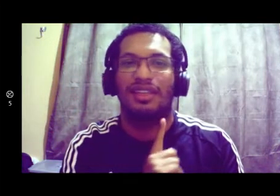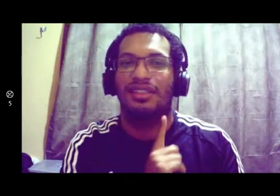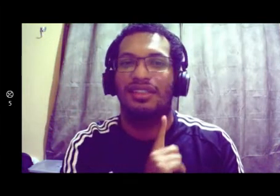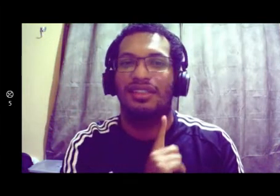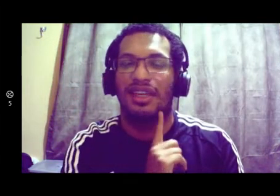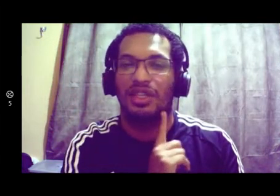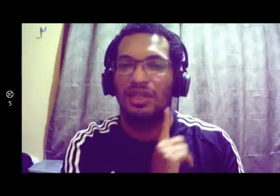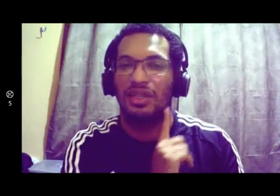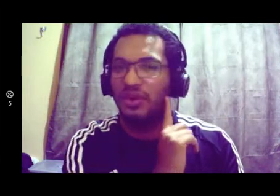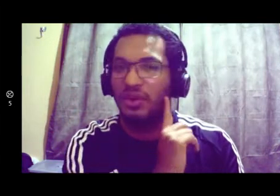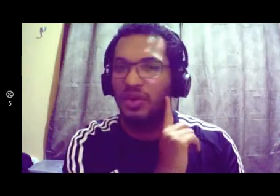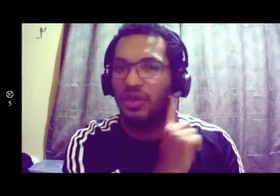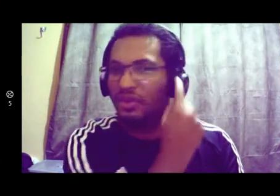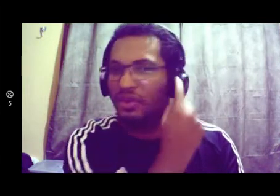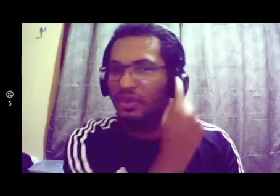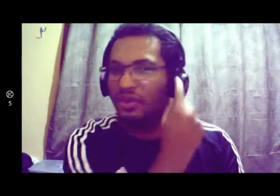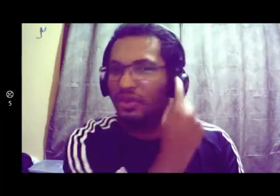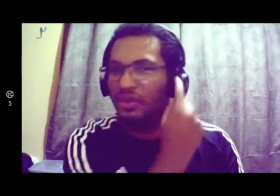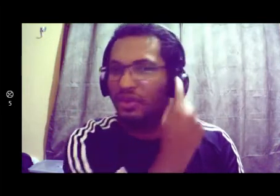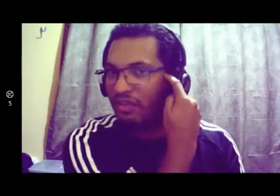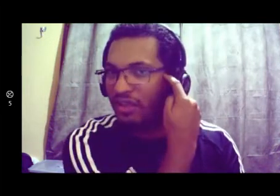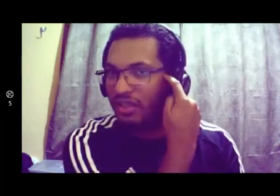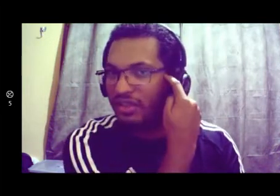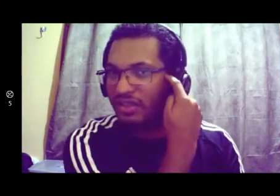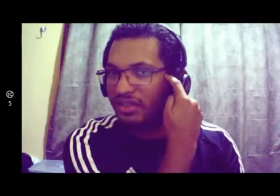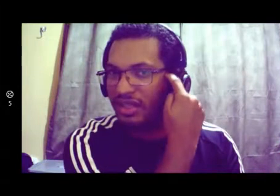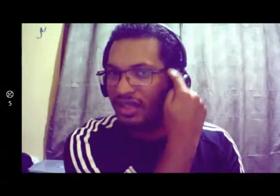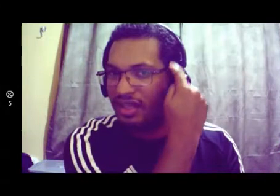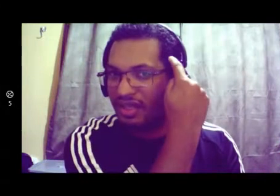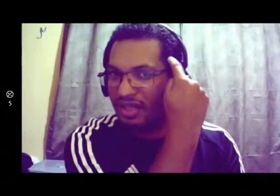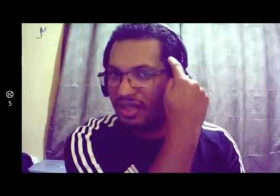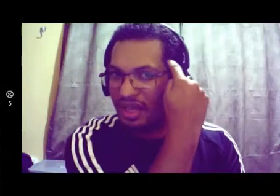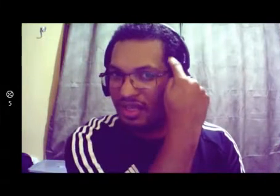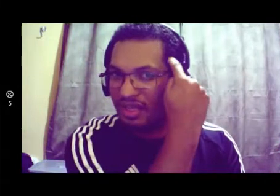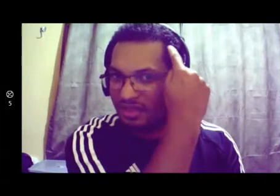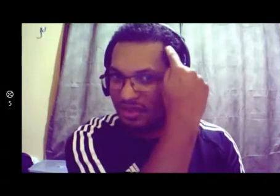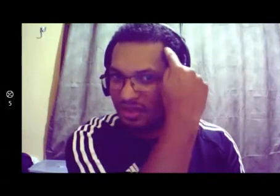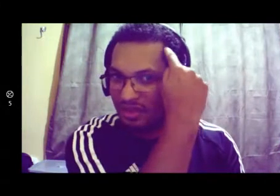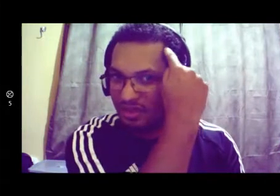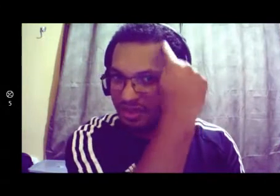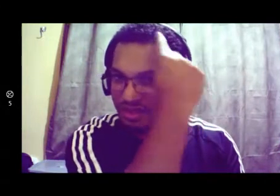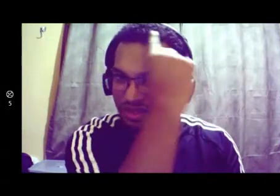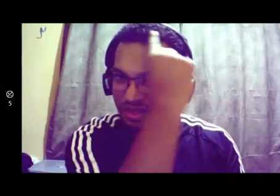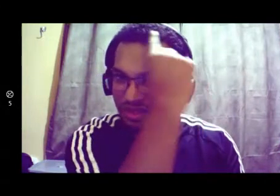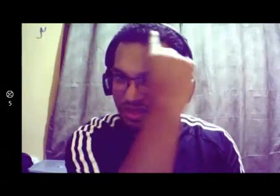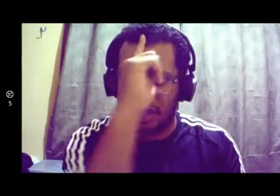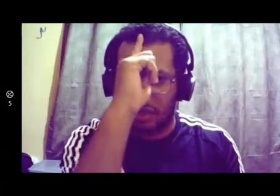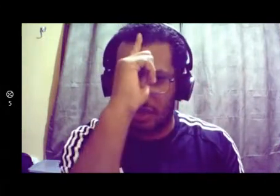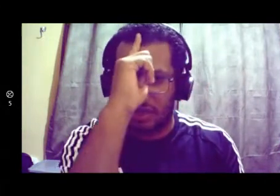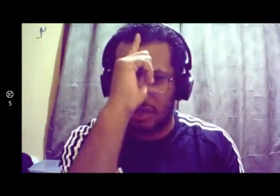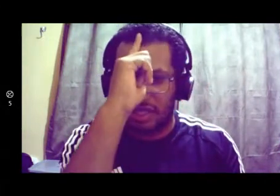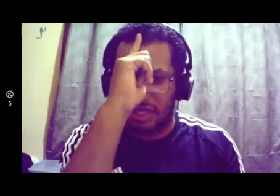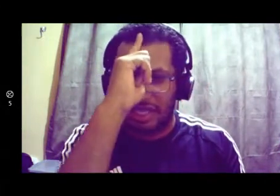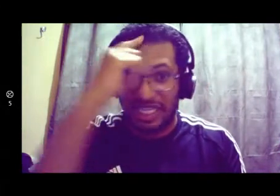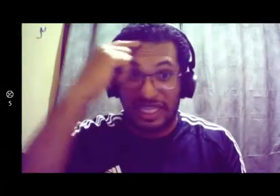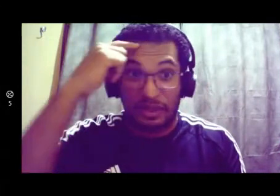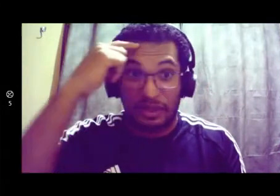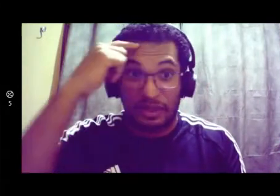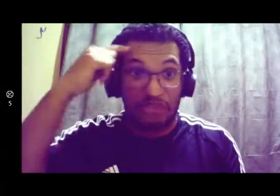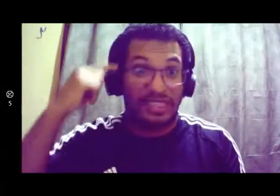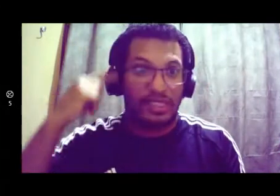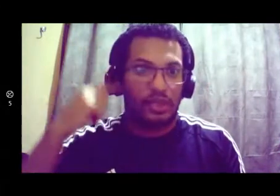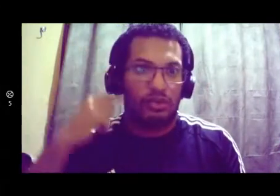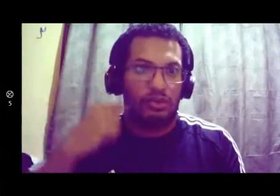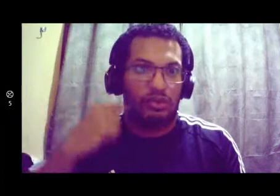Né? 7, 8, 9 horas. 10, 11 e 12. Então, a